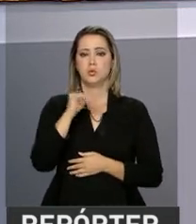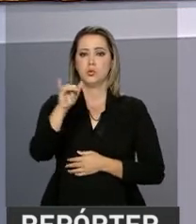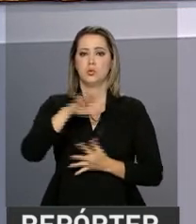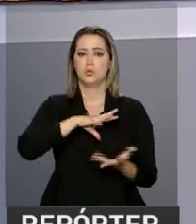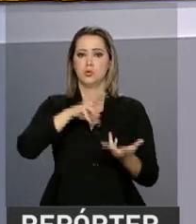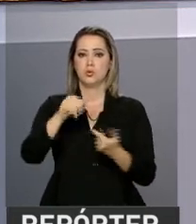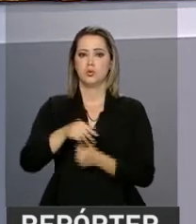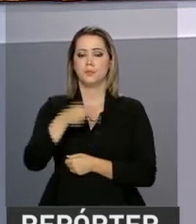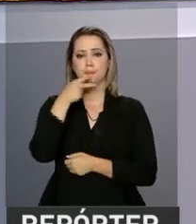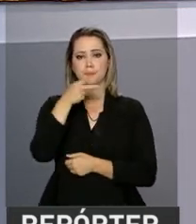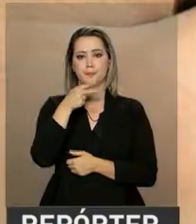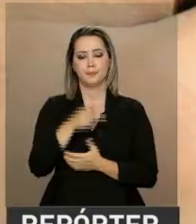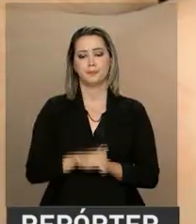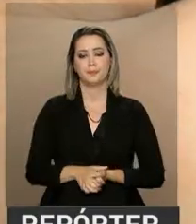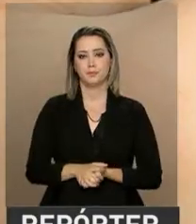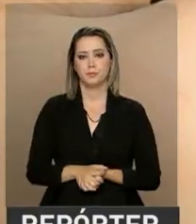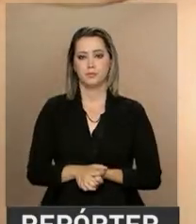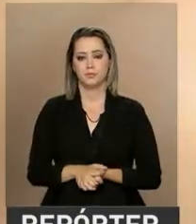Mundial Sem Tabaco.